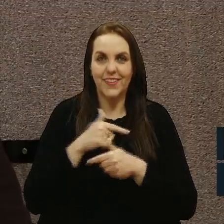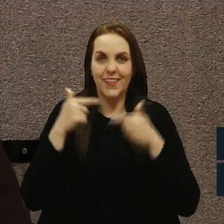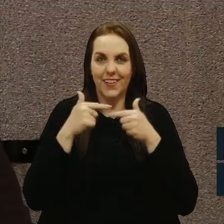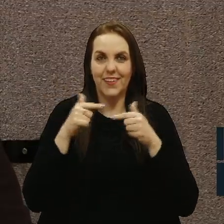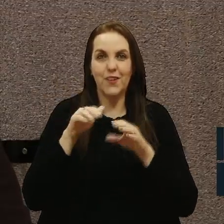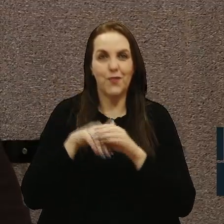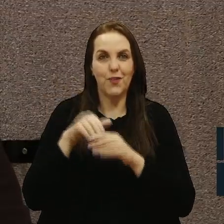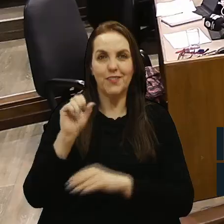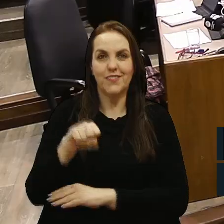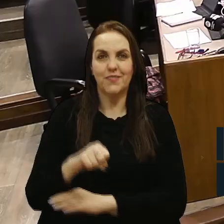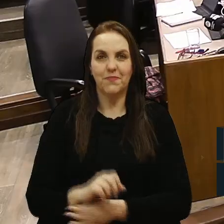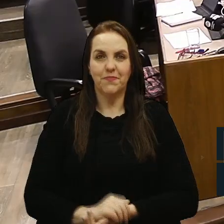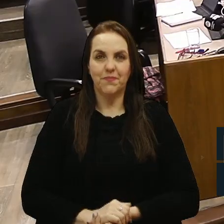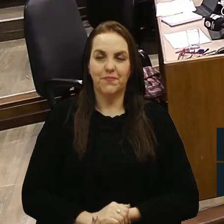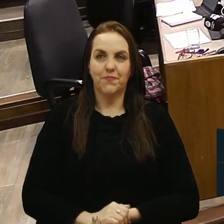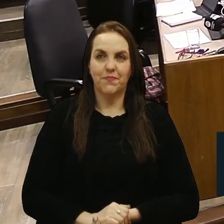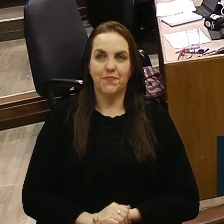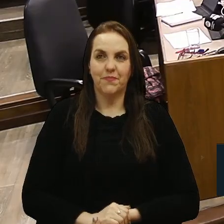voto favorável.